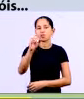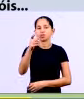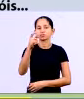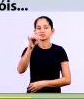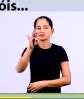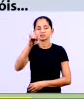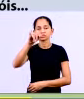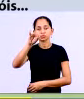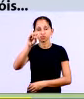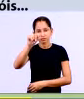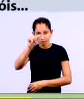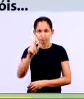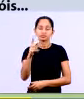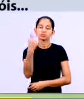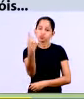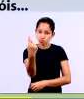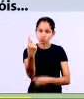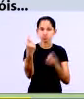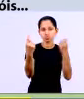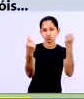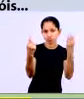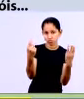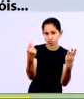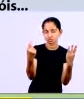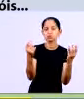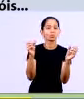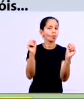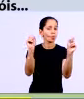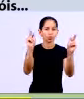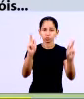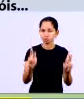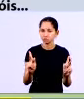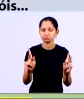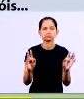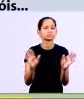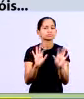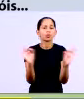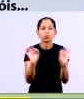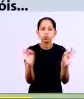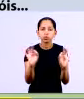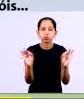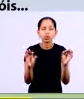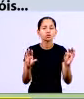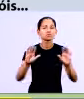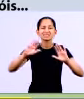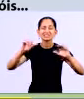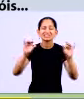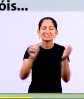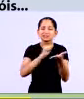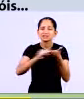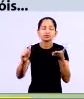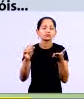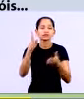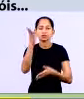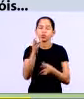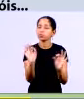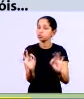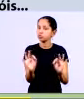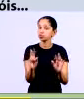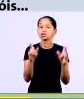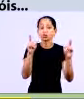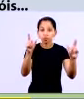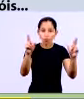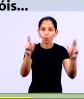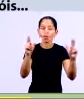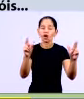todas continuam acentuadas com a regra. Nenhuma perdeu o acento. Certo, professora Tayane? As